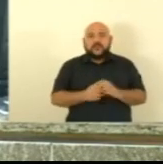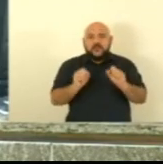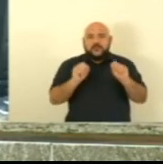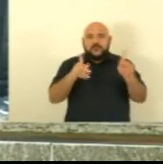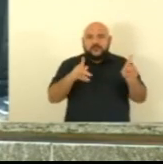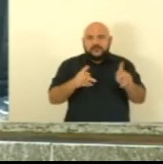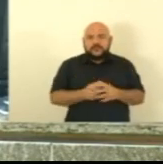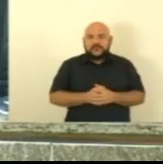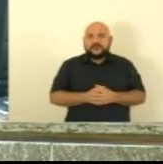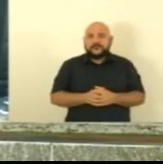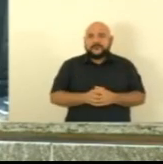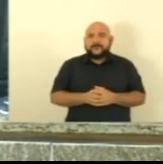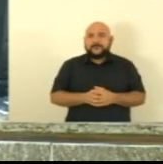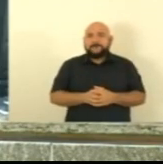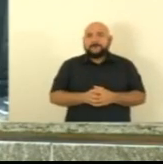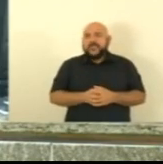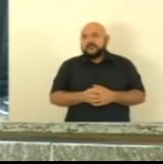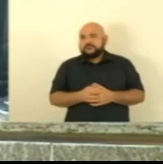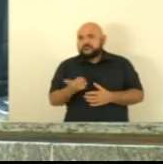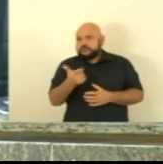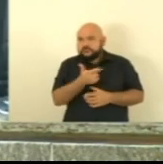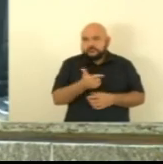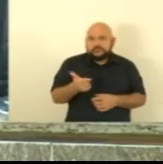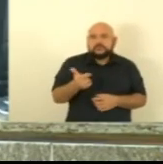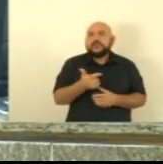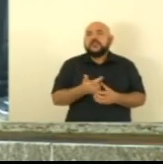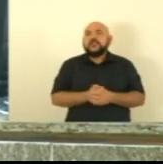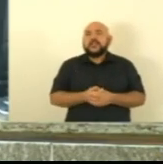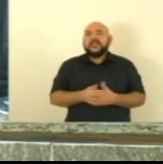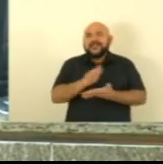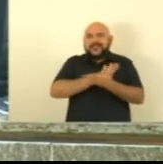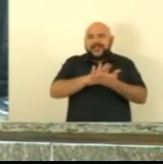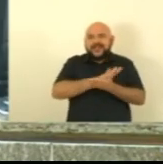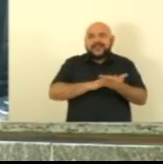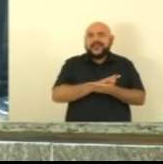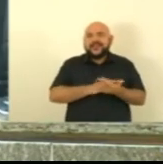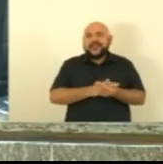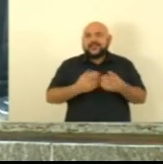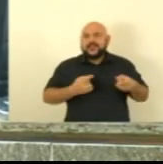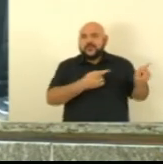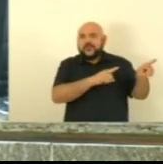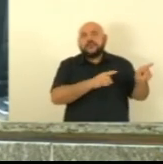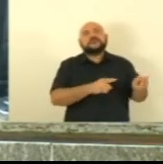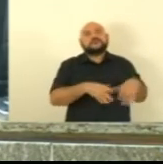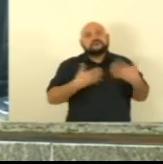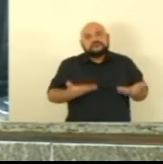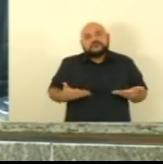se manifestem. Não havendo contrários, fica aprovado. Aprovado o projeto, a Secretaria para extração dos autógrafos.